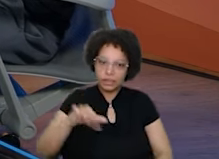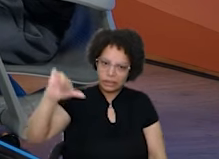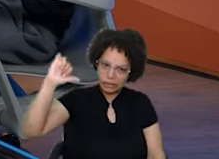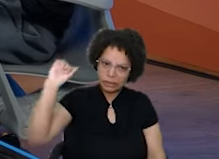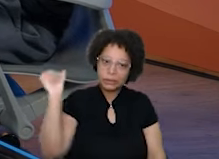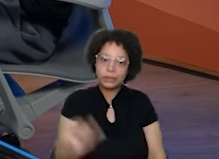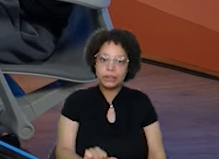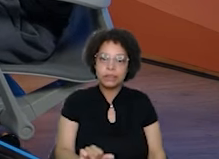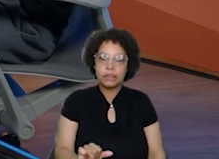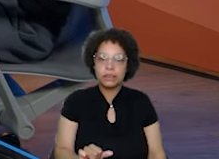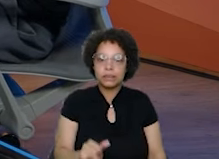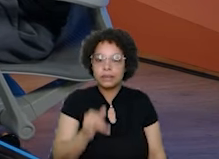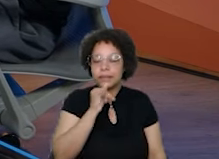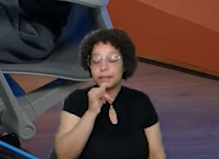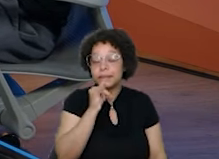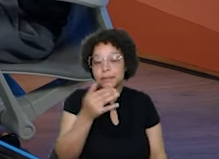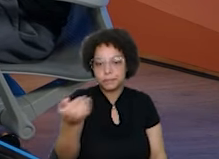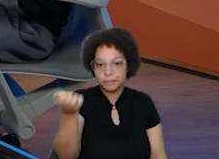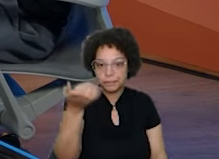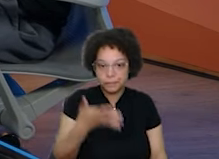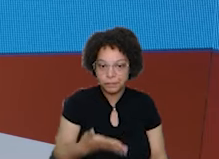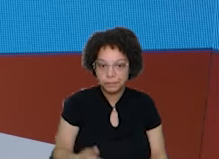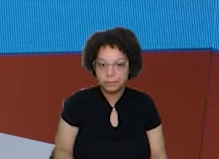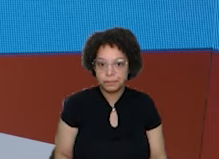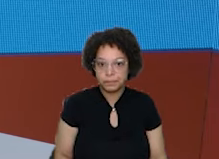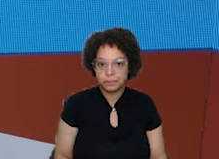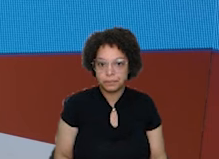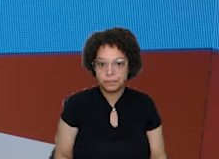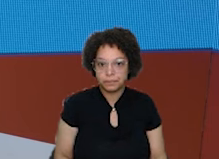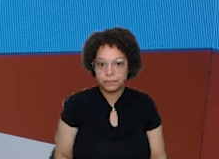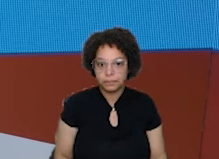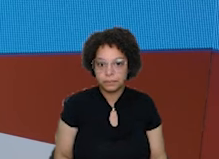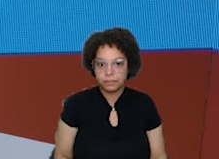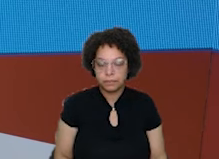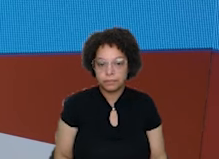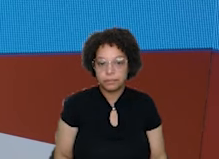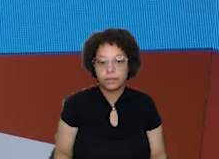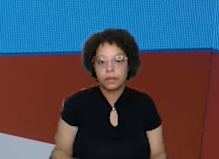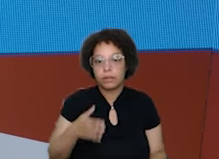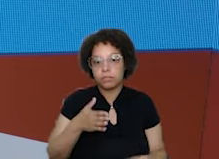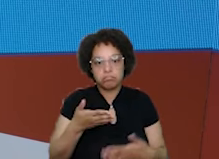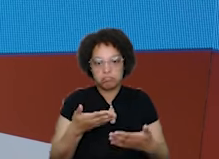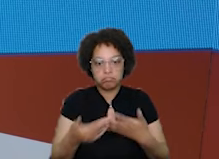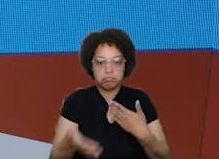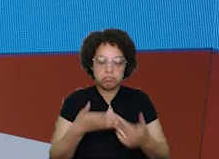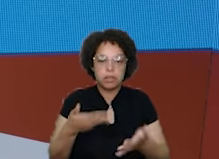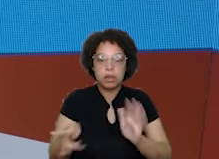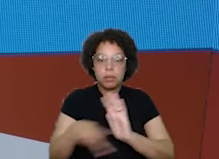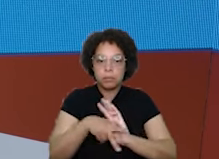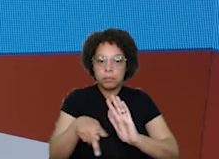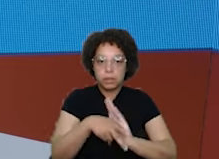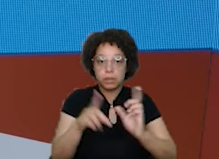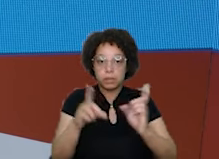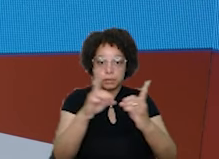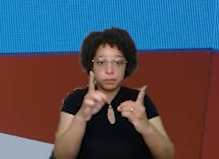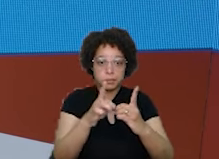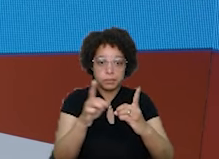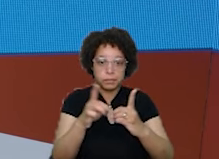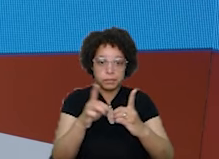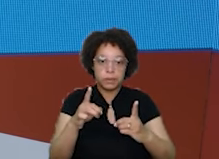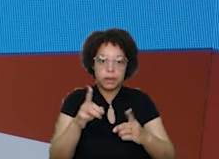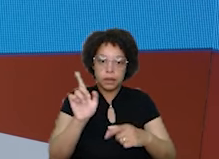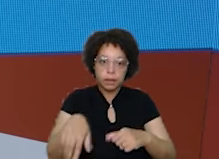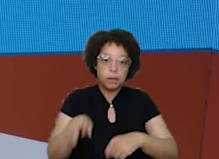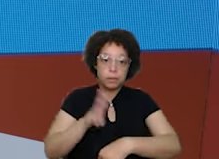né quando ele faz D um exemplo pra gente entender o próprio atendimento em si é um é um momento de